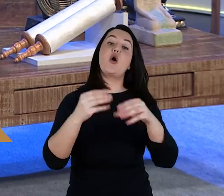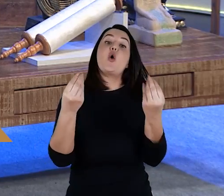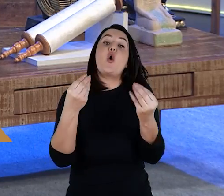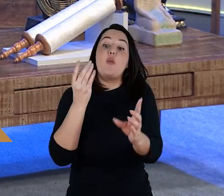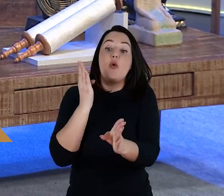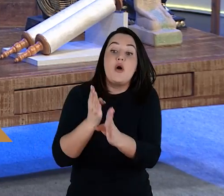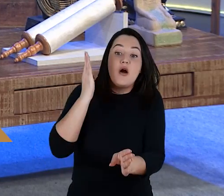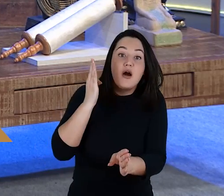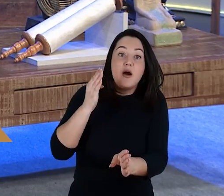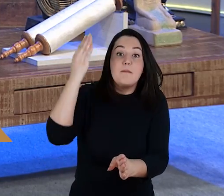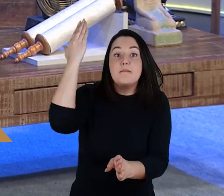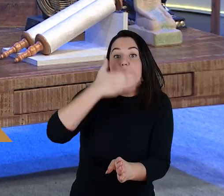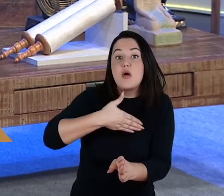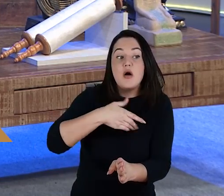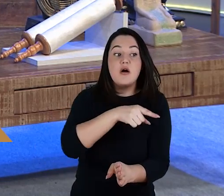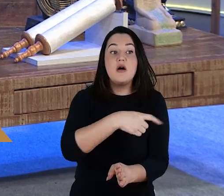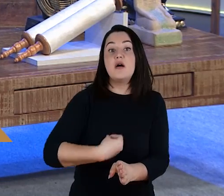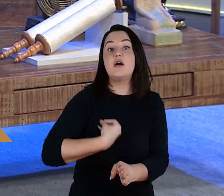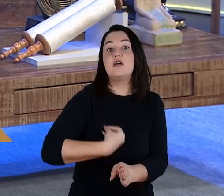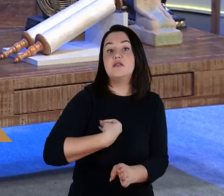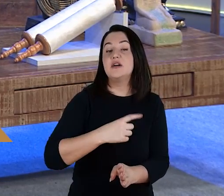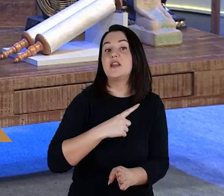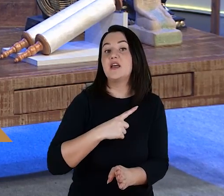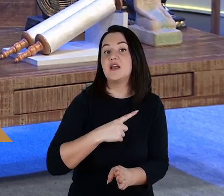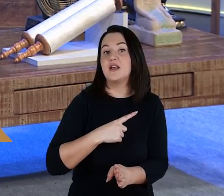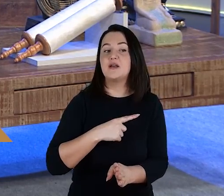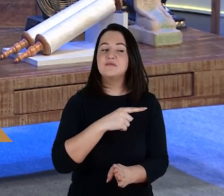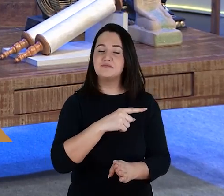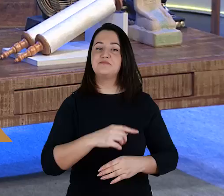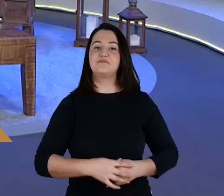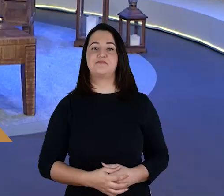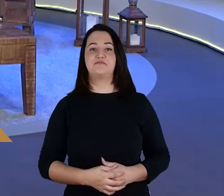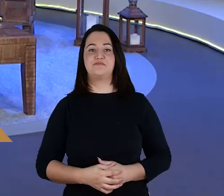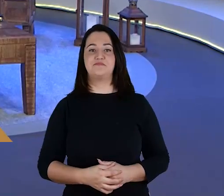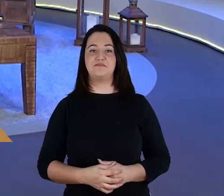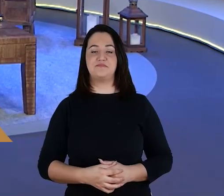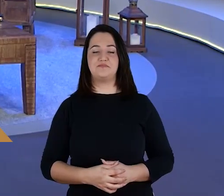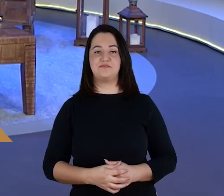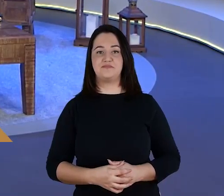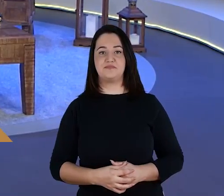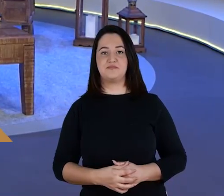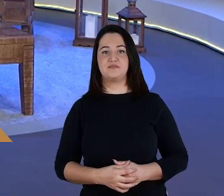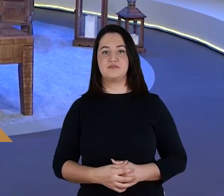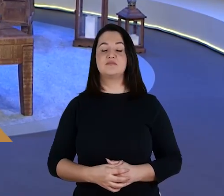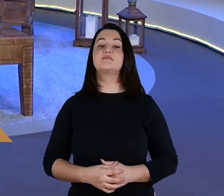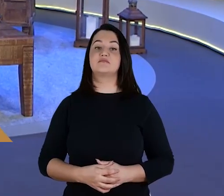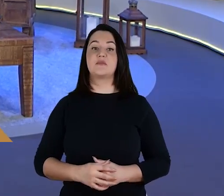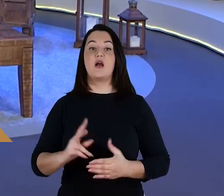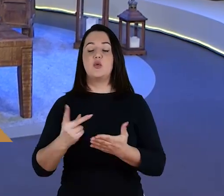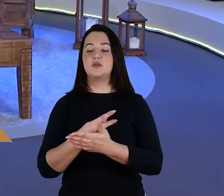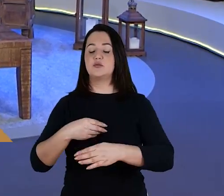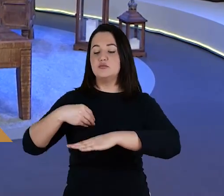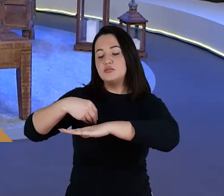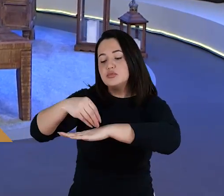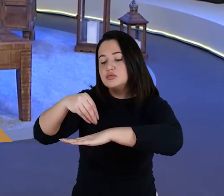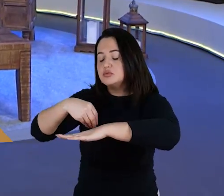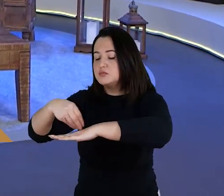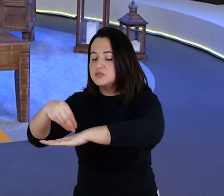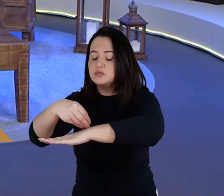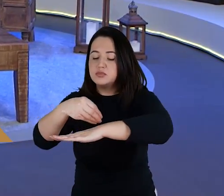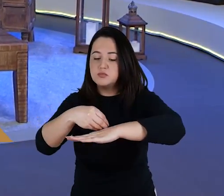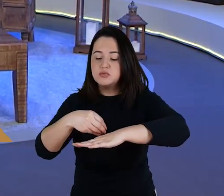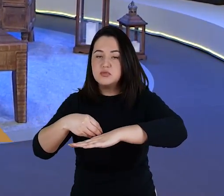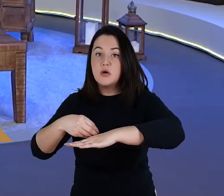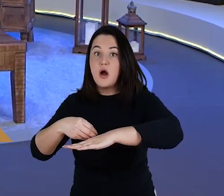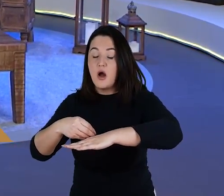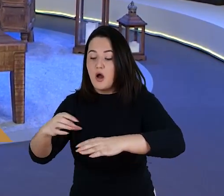confirmando assim mais uma vez o relato da Bíblia Sagrada. Foi assim: inscrições que ainda não estavam